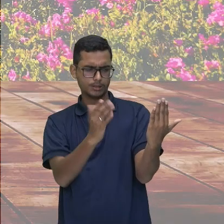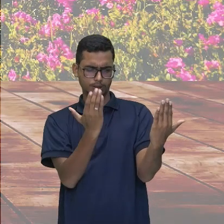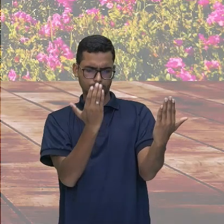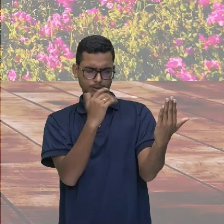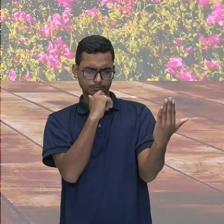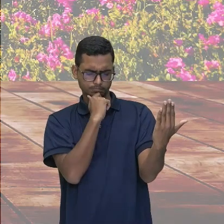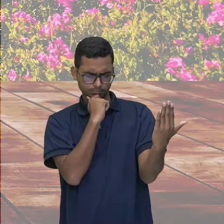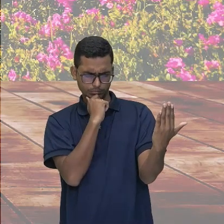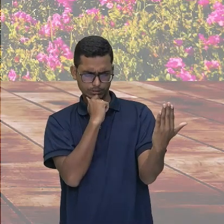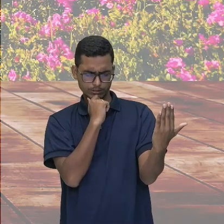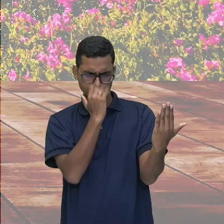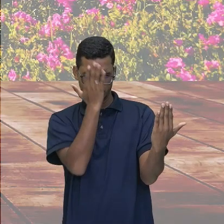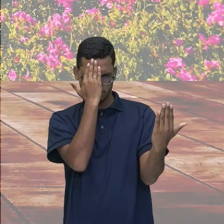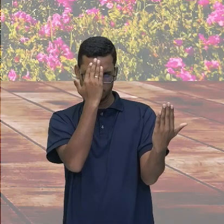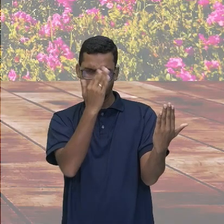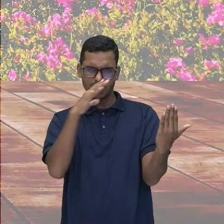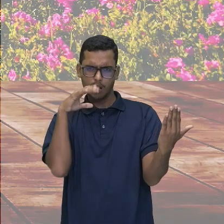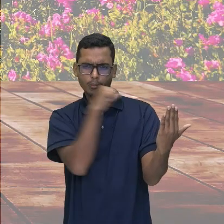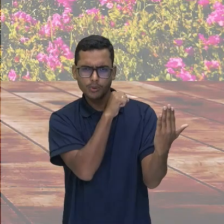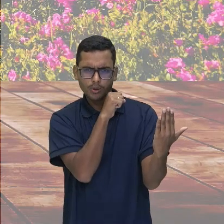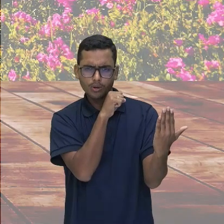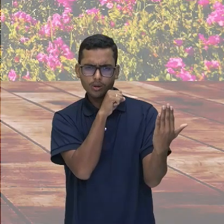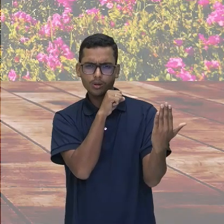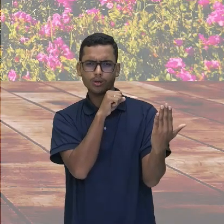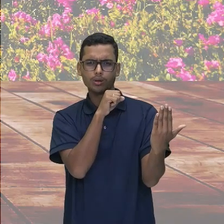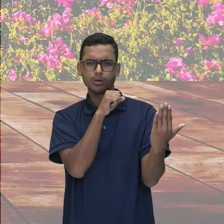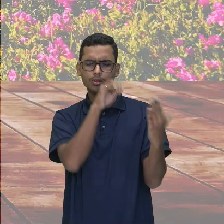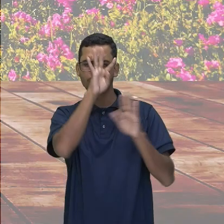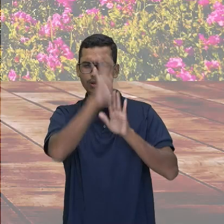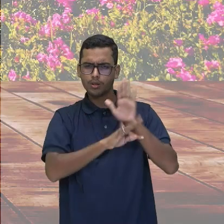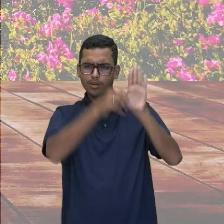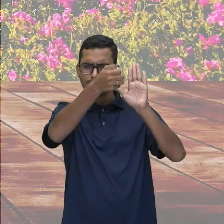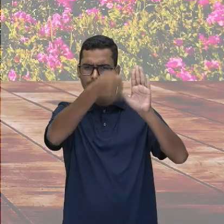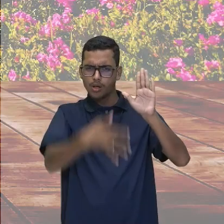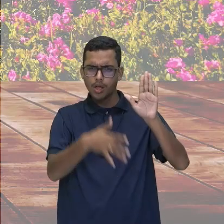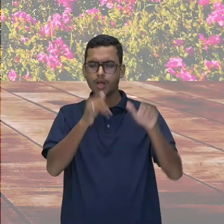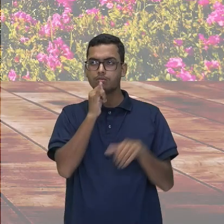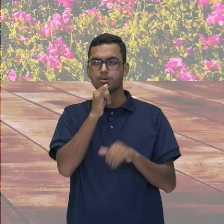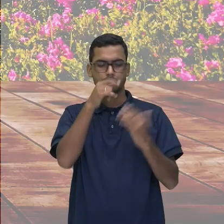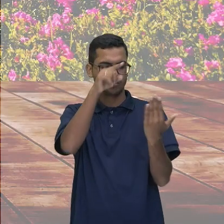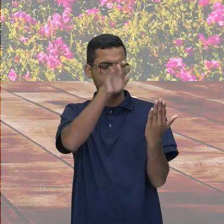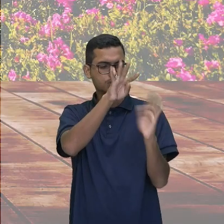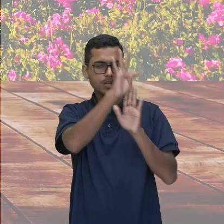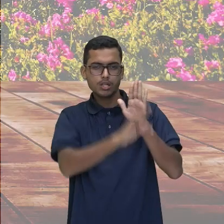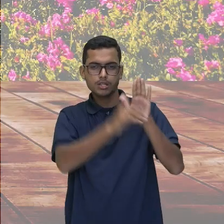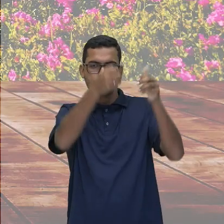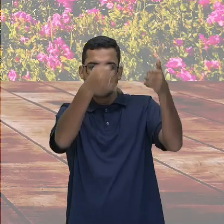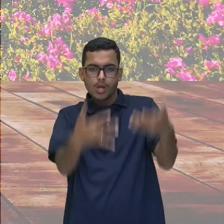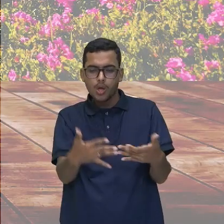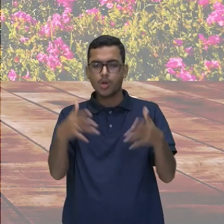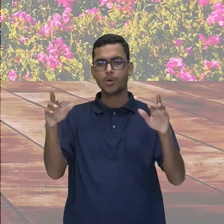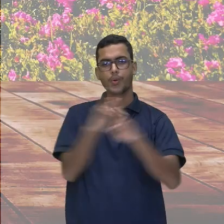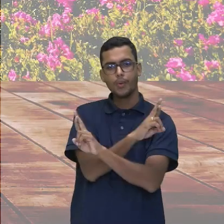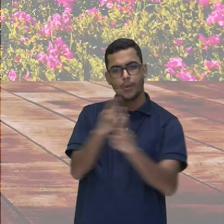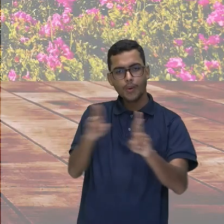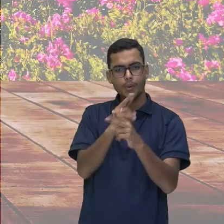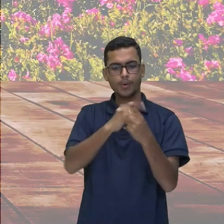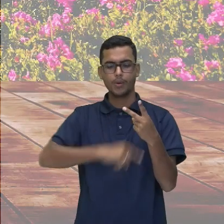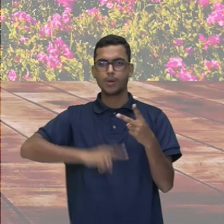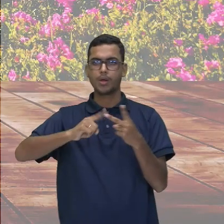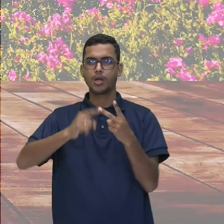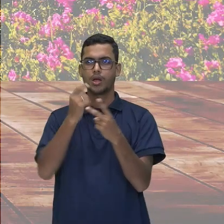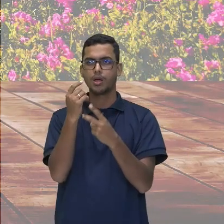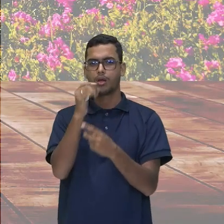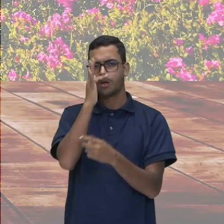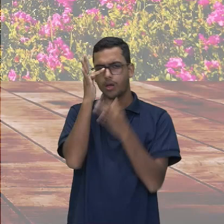de cara do que aquele texto está falando? Por exemplo, se é sobre relacionamento, ou sobre a botânica,